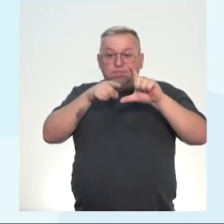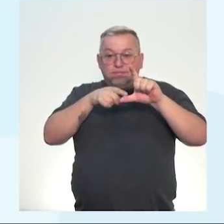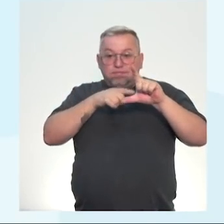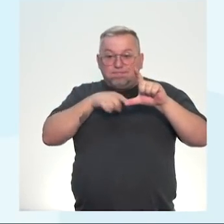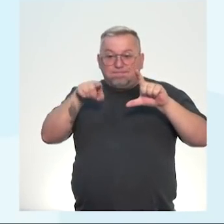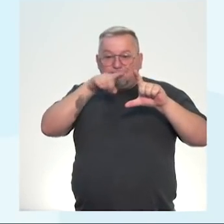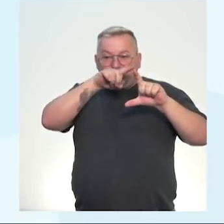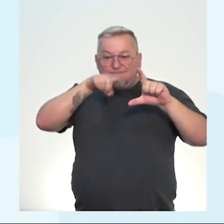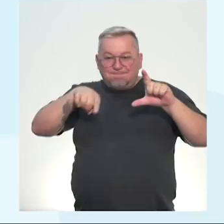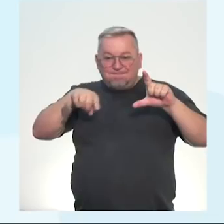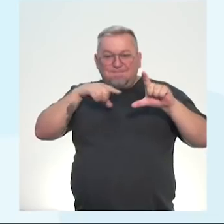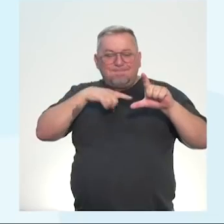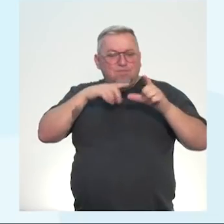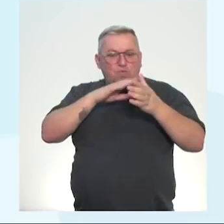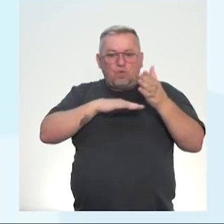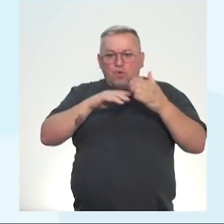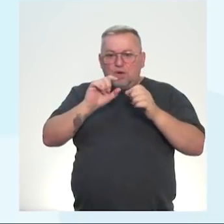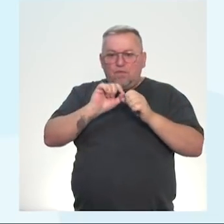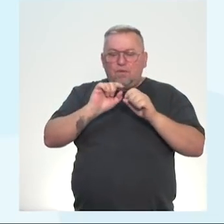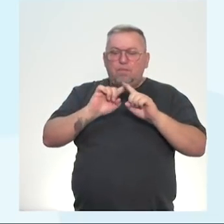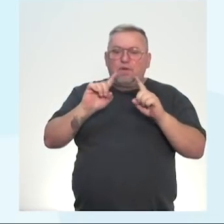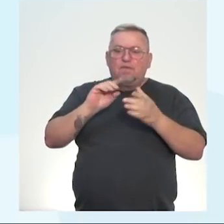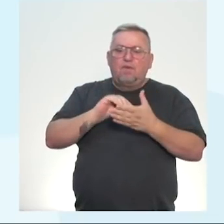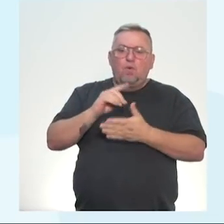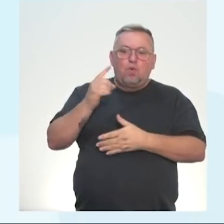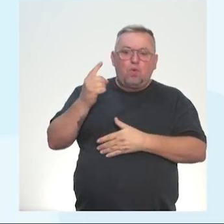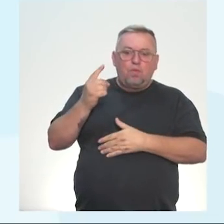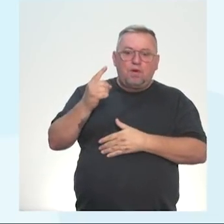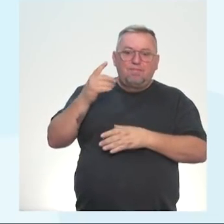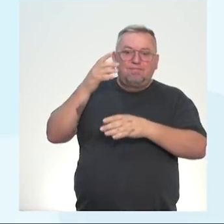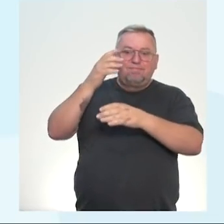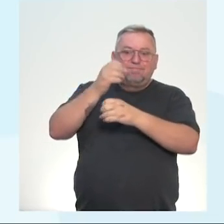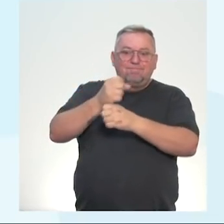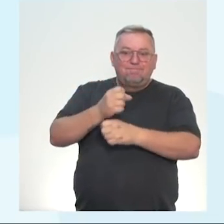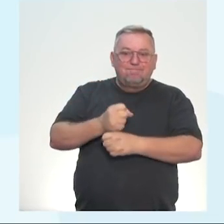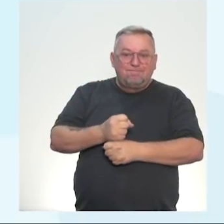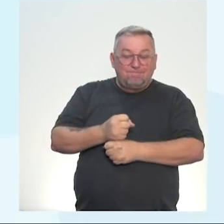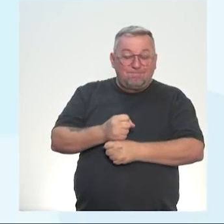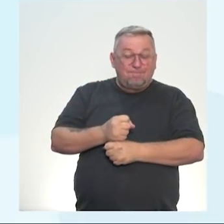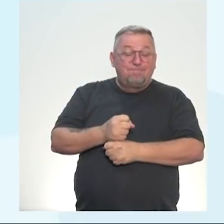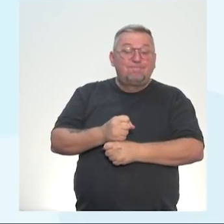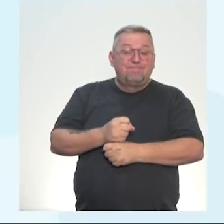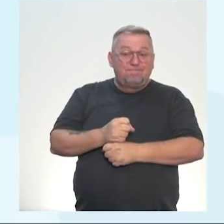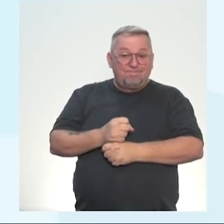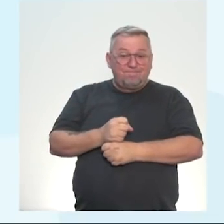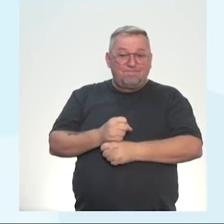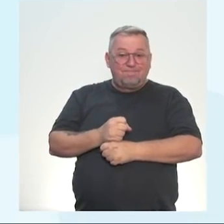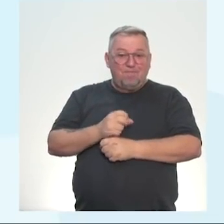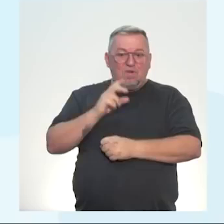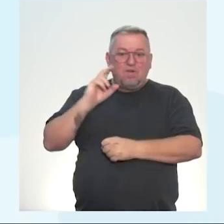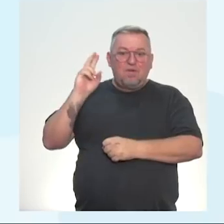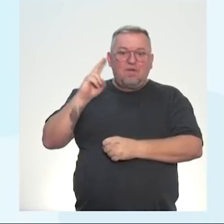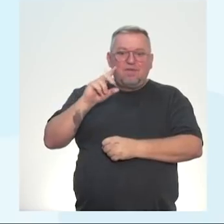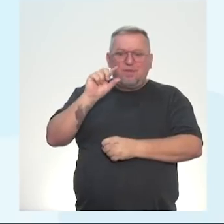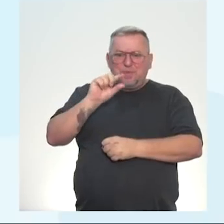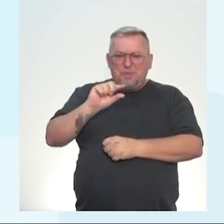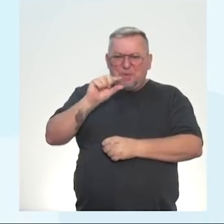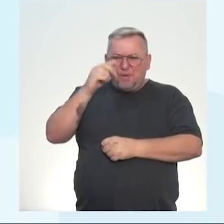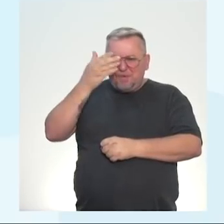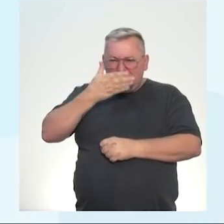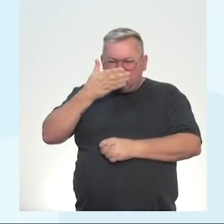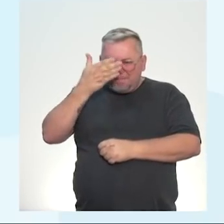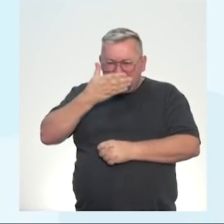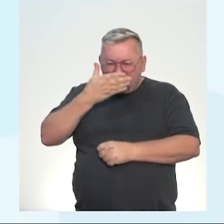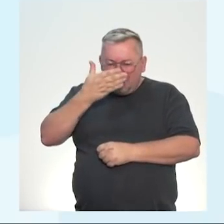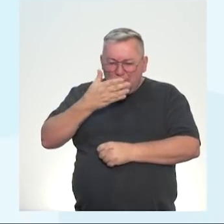as classificações que eu fiz ali. Mas faltou uma, que é a soma dos ângulos internos. Não dá para vocês verem, porque está bem pequenininho